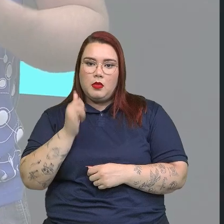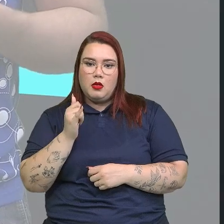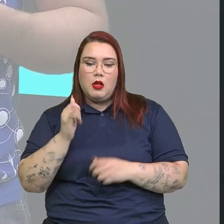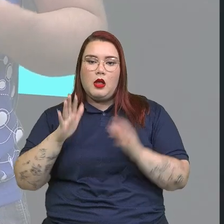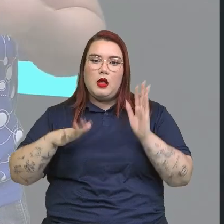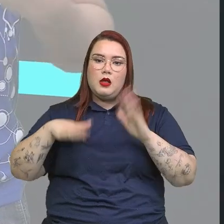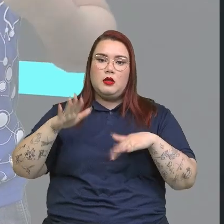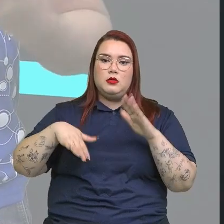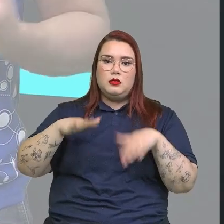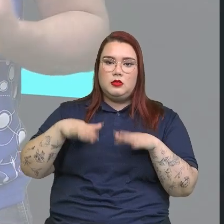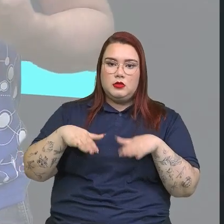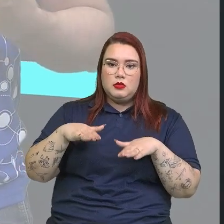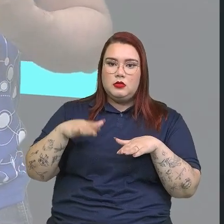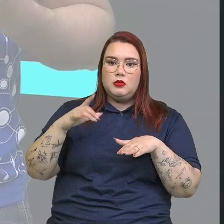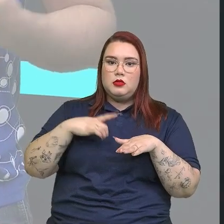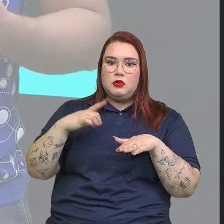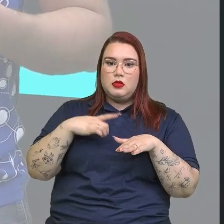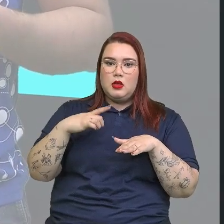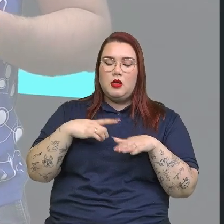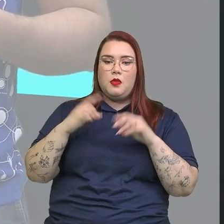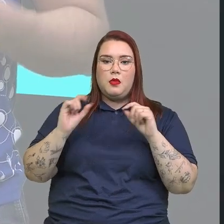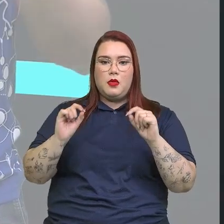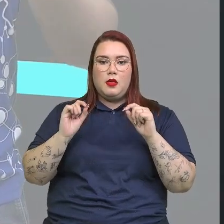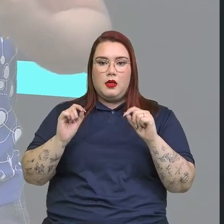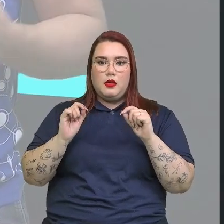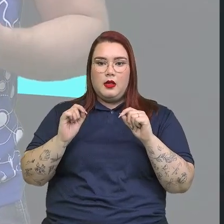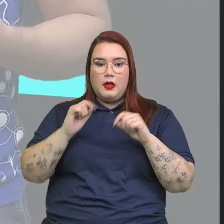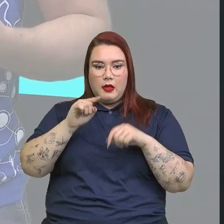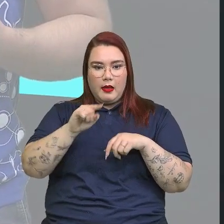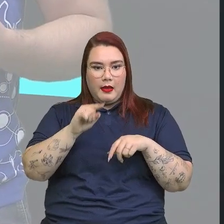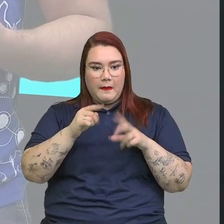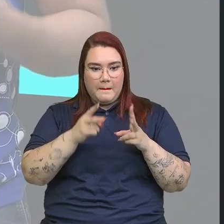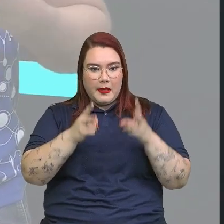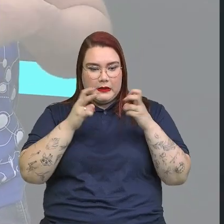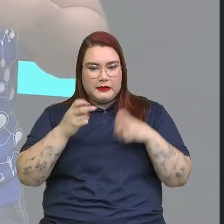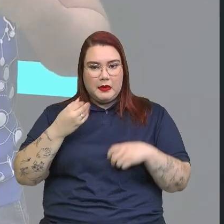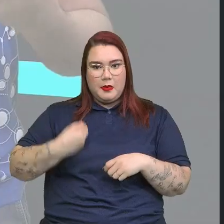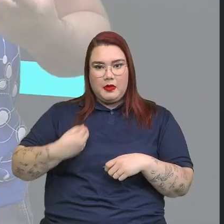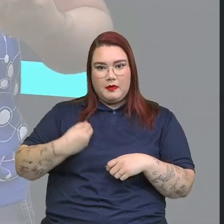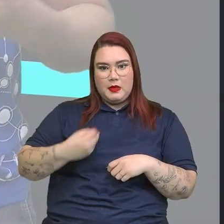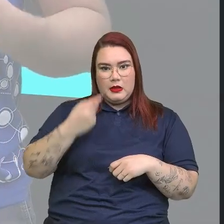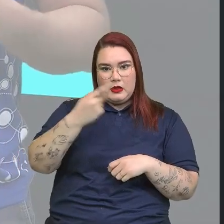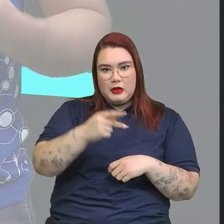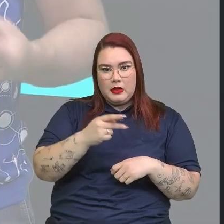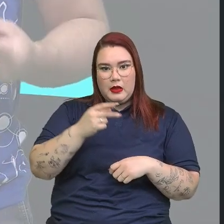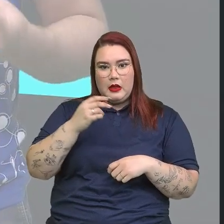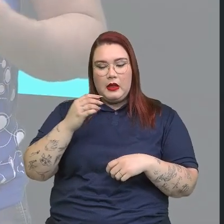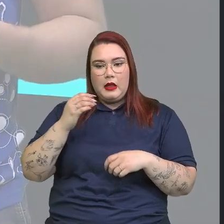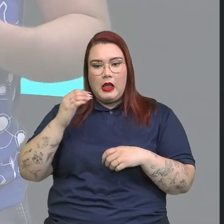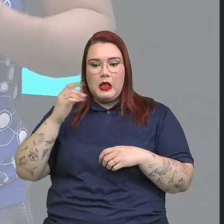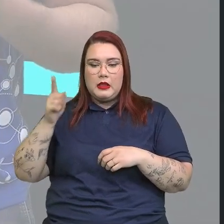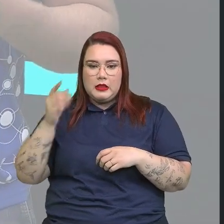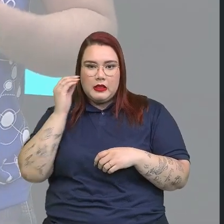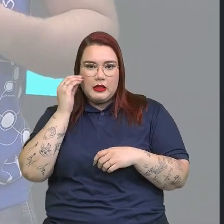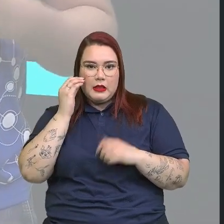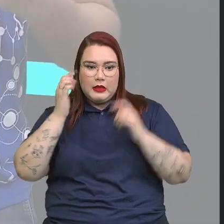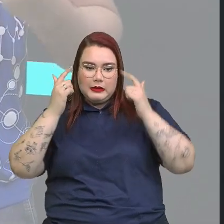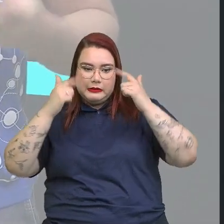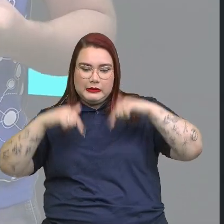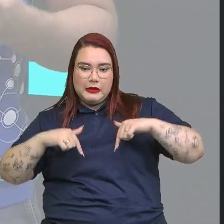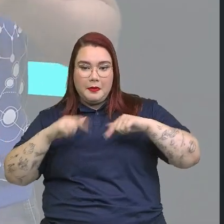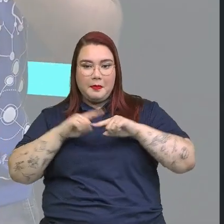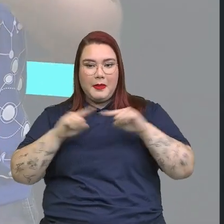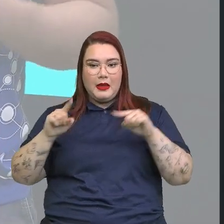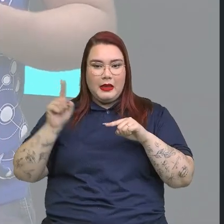determinados momentos, ele se exalta com a situação da Macabeia, ele tenta ser imparcial, mas ele não consegue. E percebe